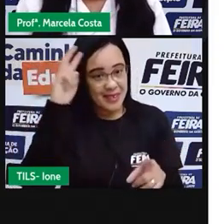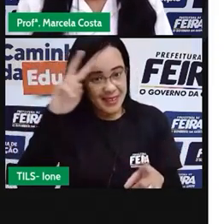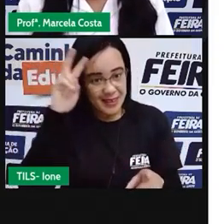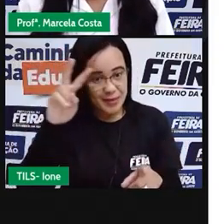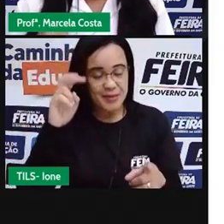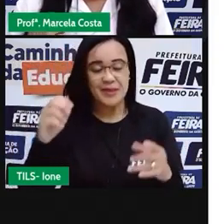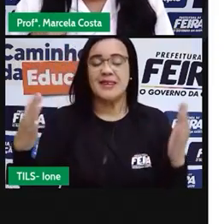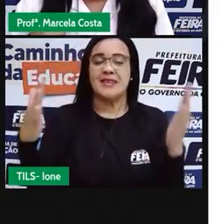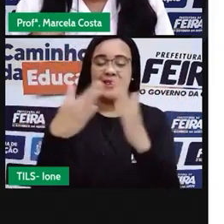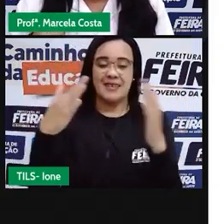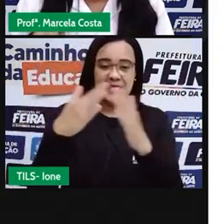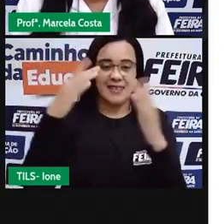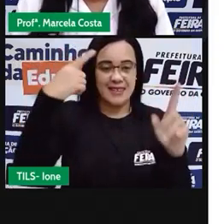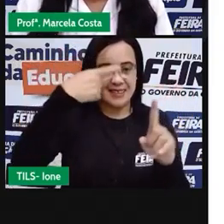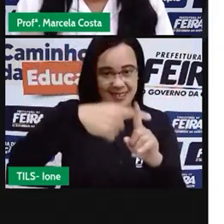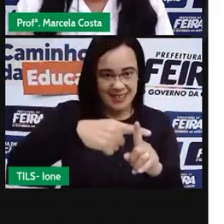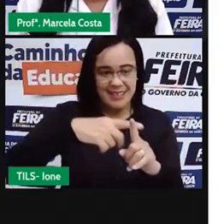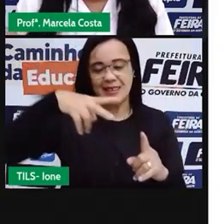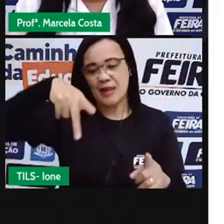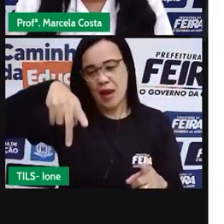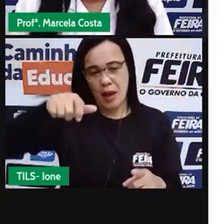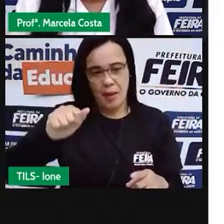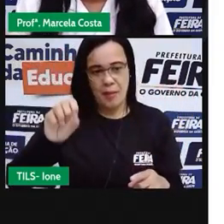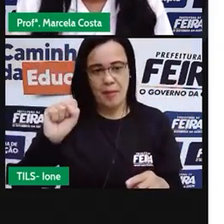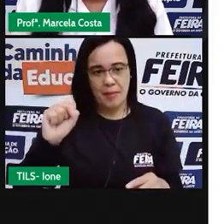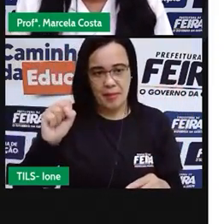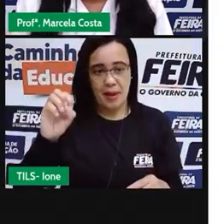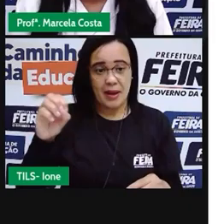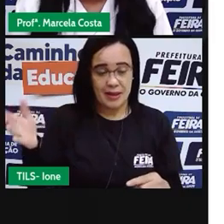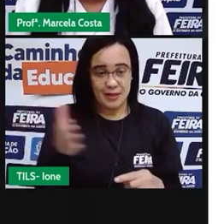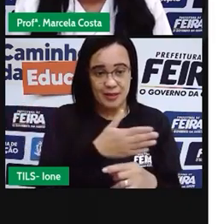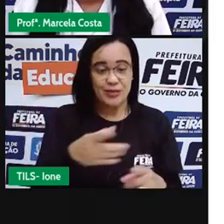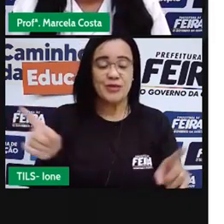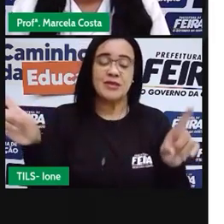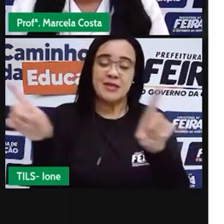algumas igrejas importantes aqui para nossa